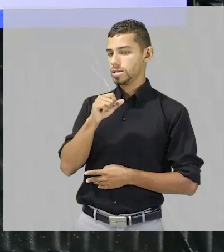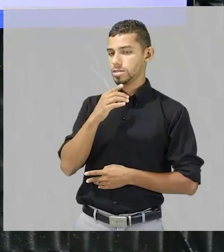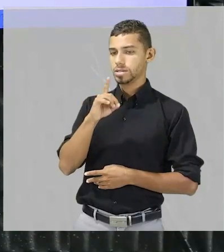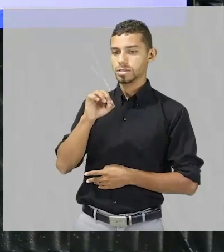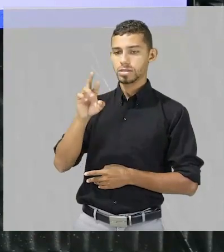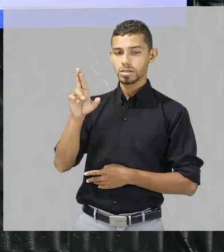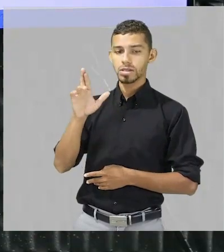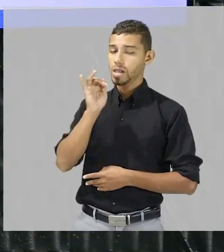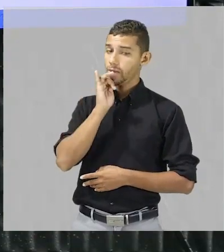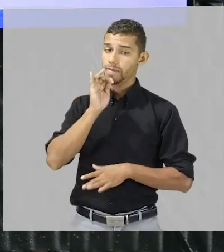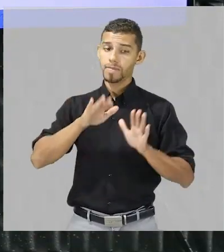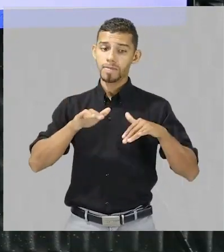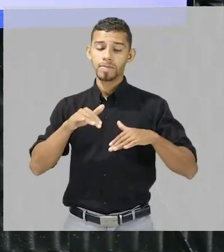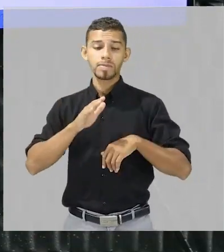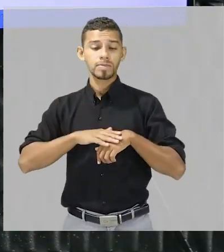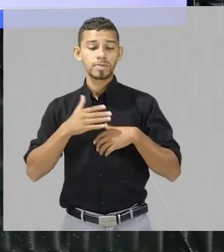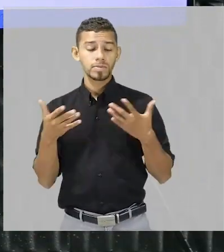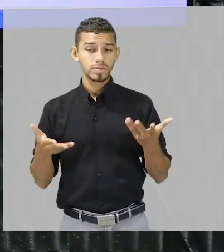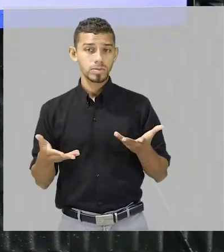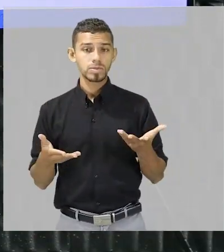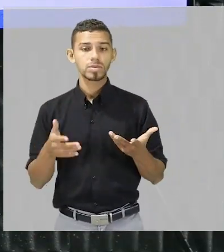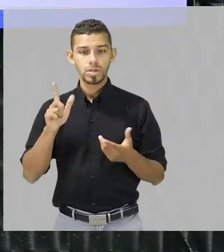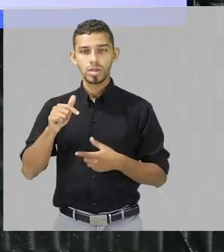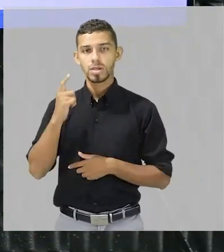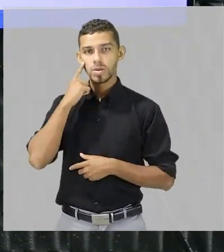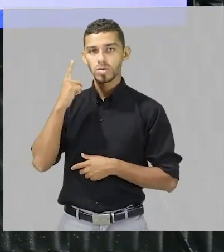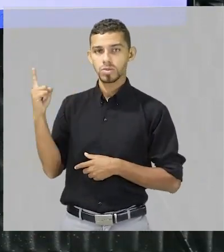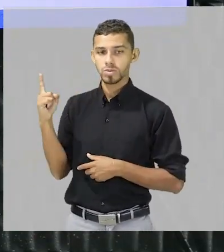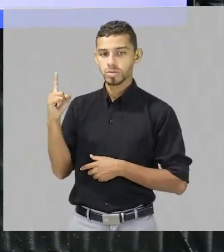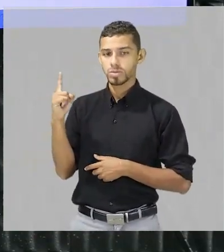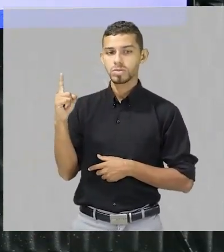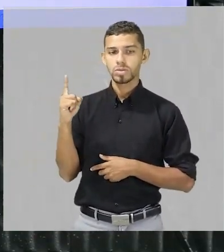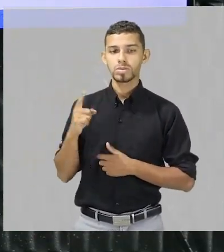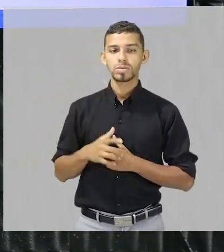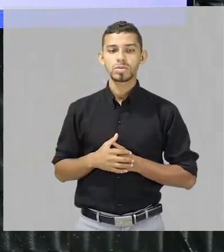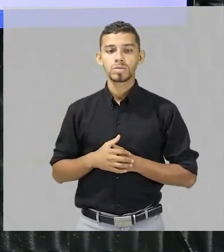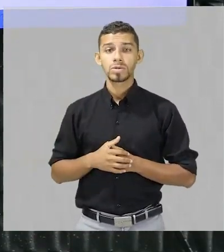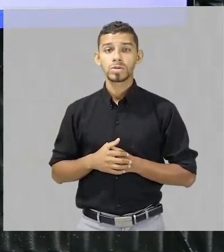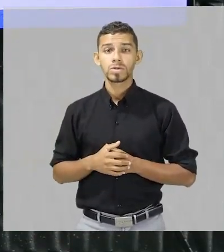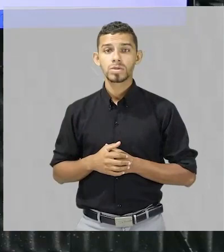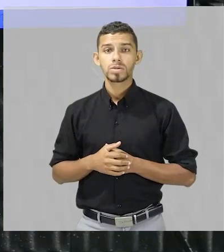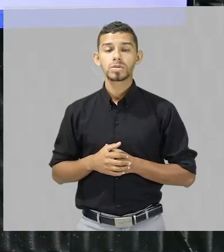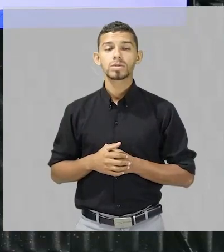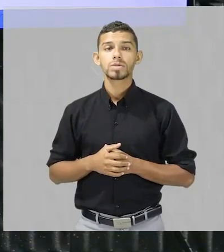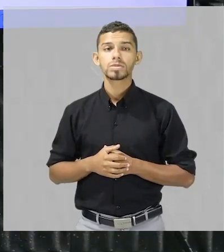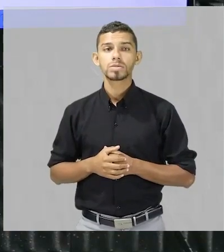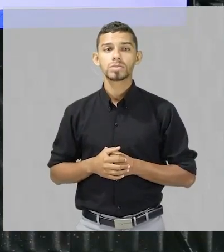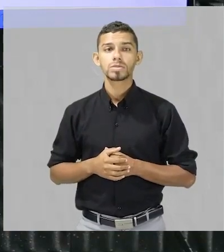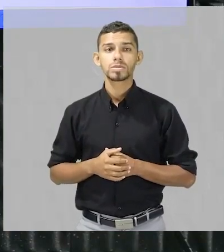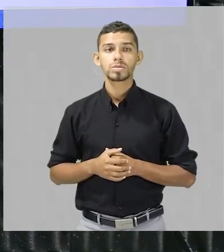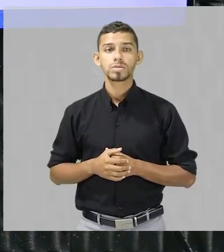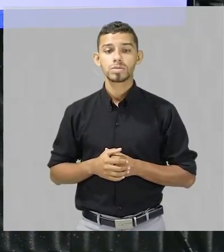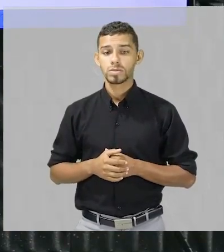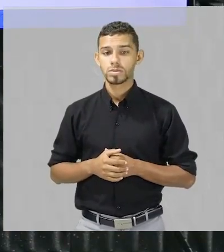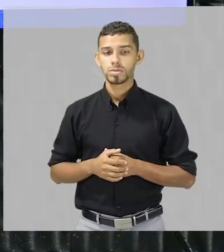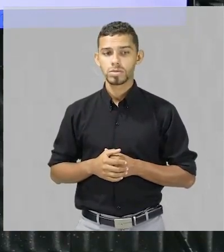equação química. Nós temos aqui a equação química, tá bom? Então, aqui nós temos o